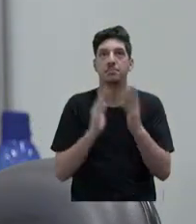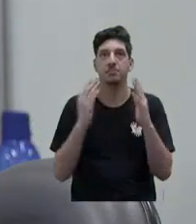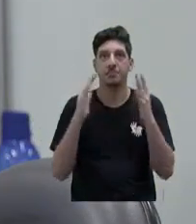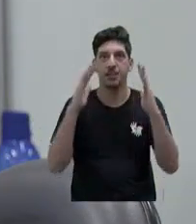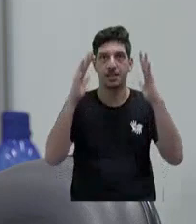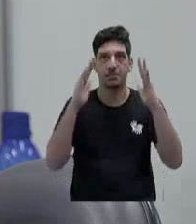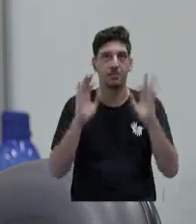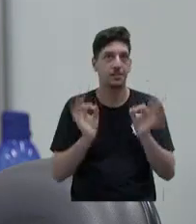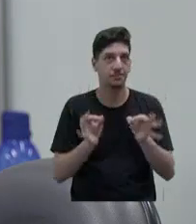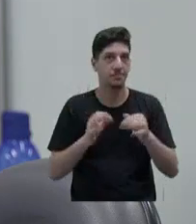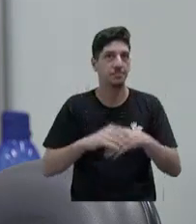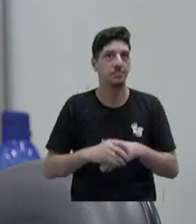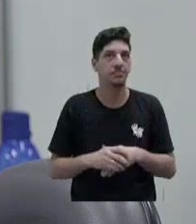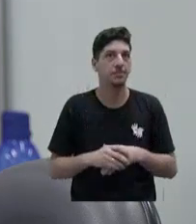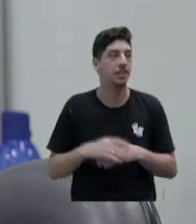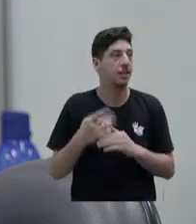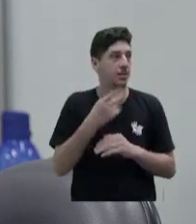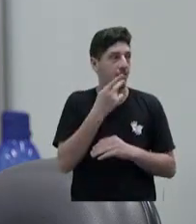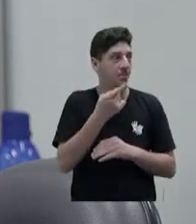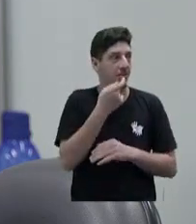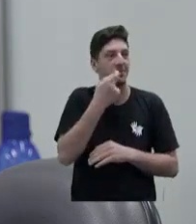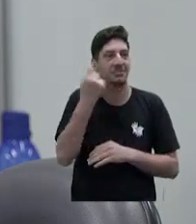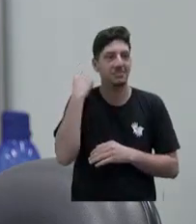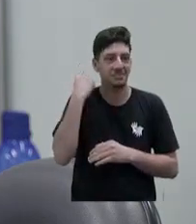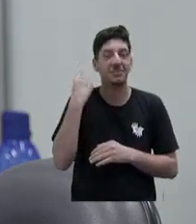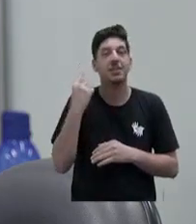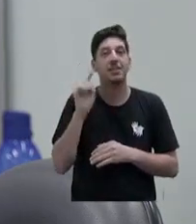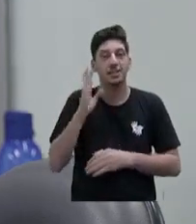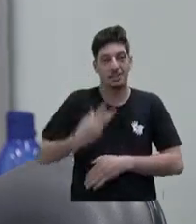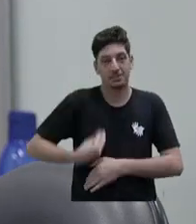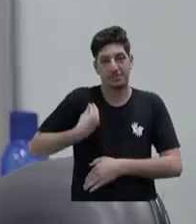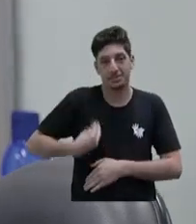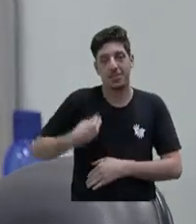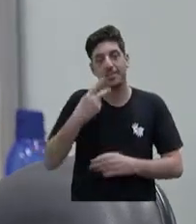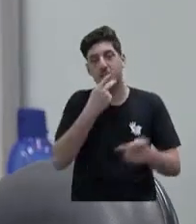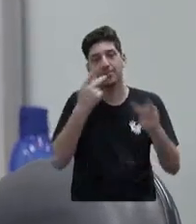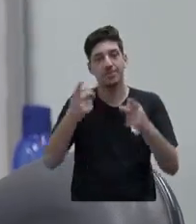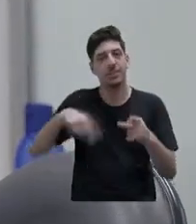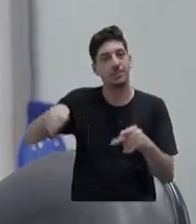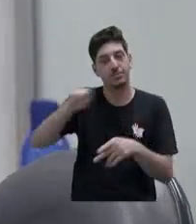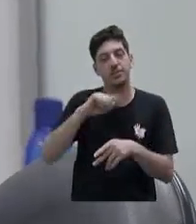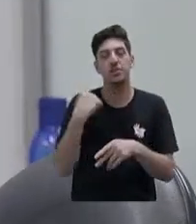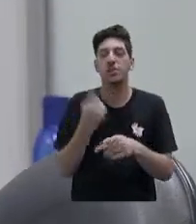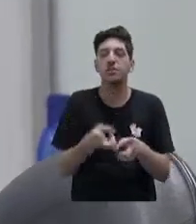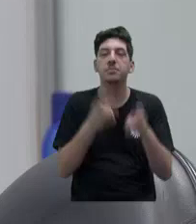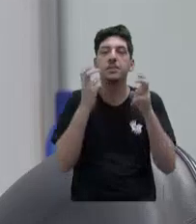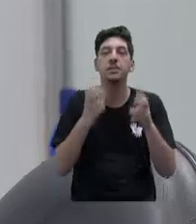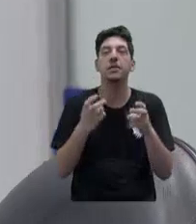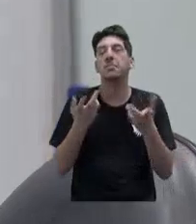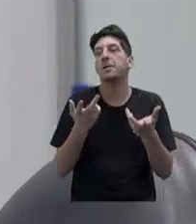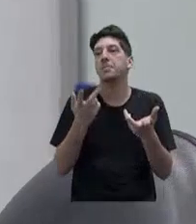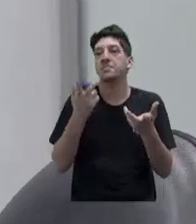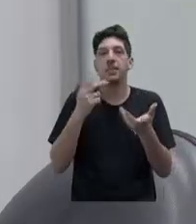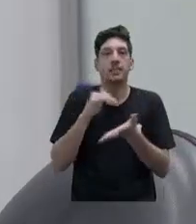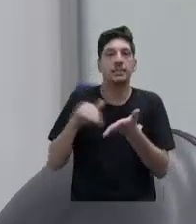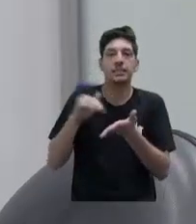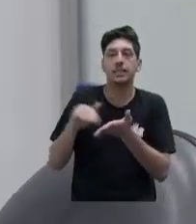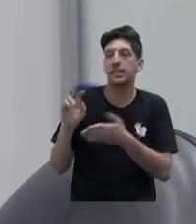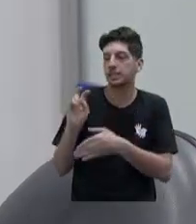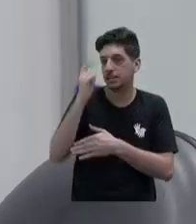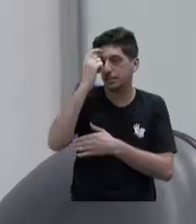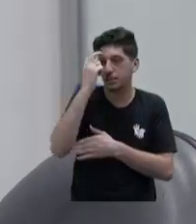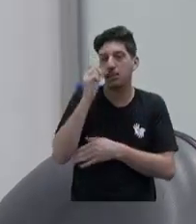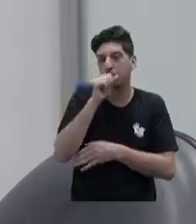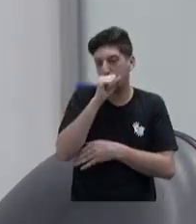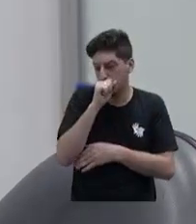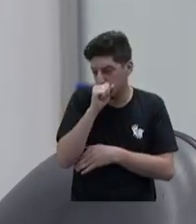parabenizar mesmo. Eu falo que tive recentemente lá, visitando vocês, e a gente vê o movimento assim da secretaria